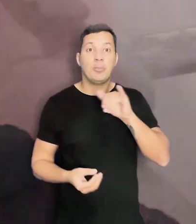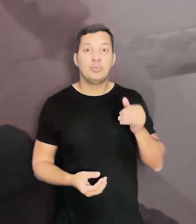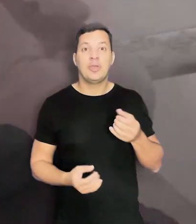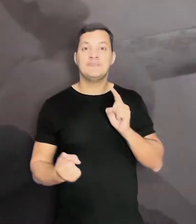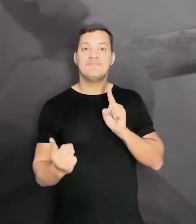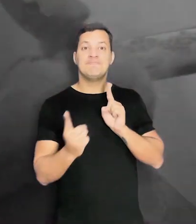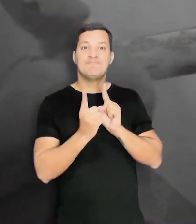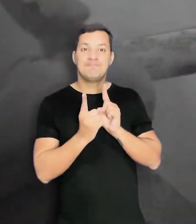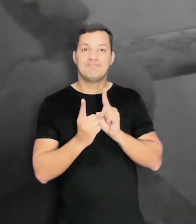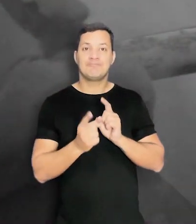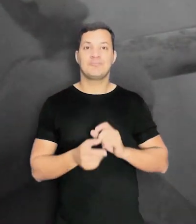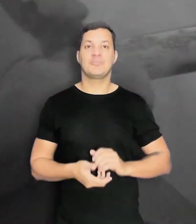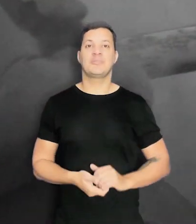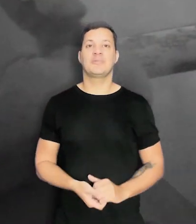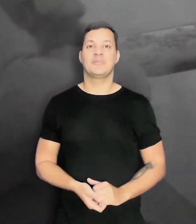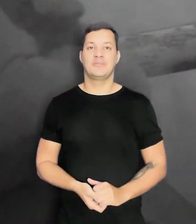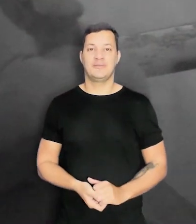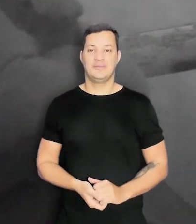oportunidade.